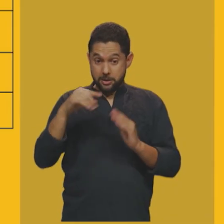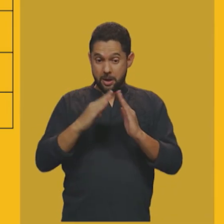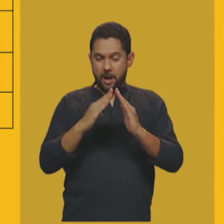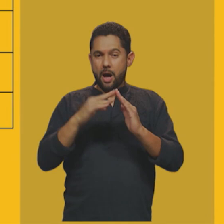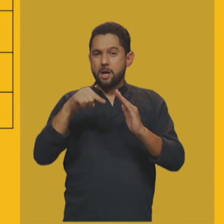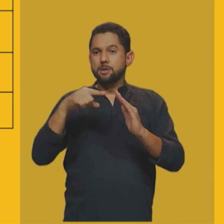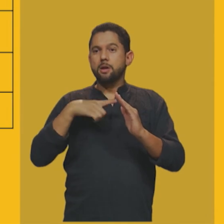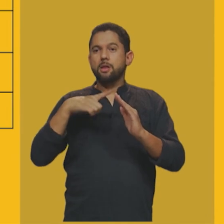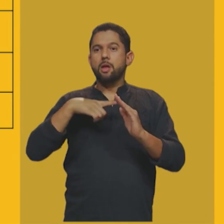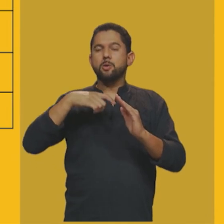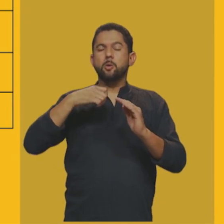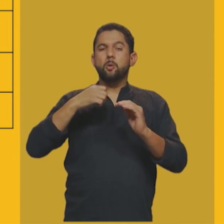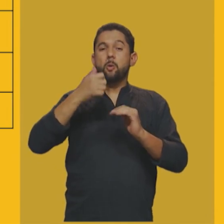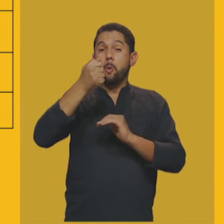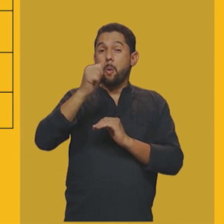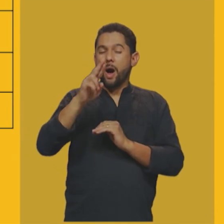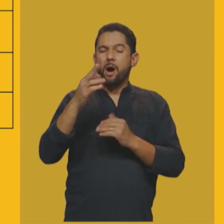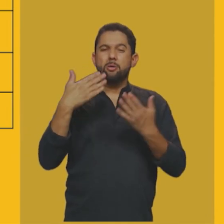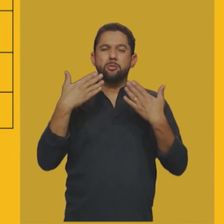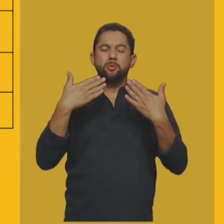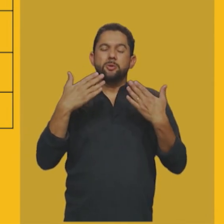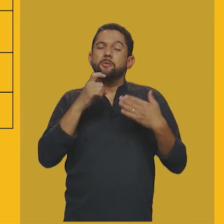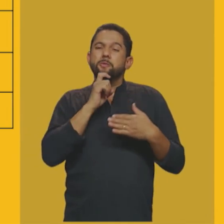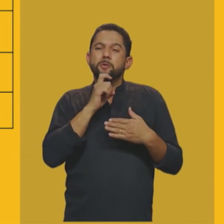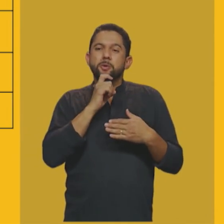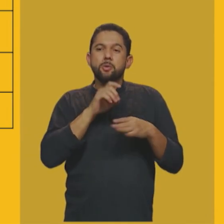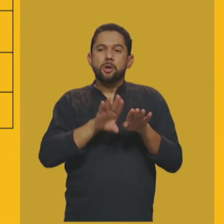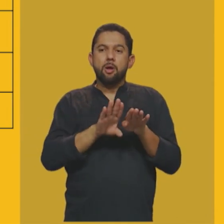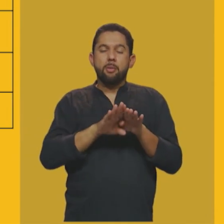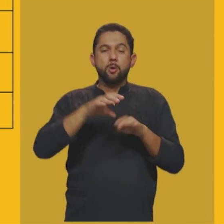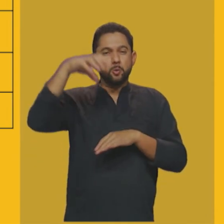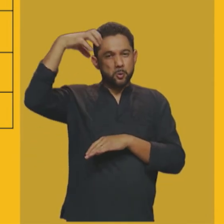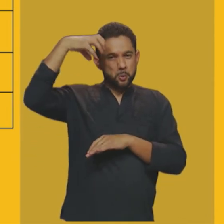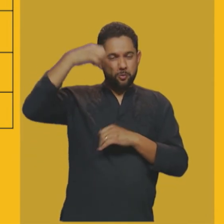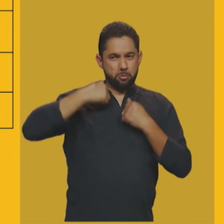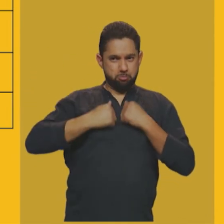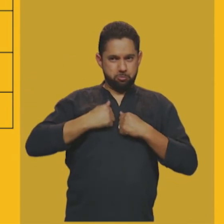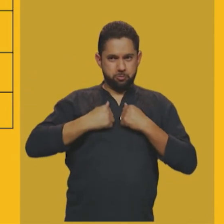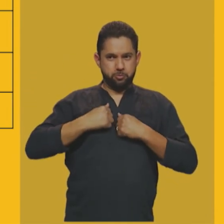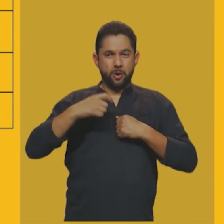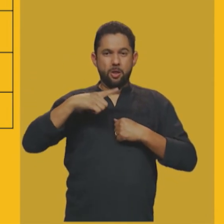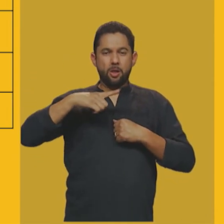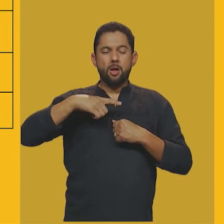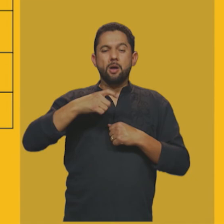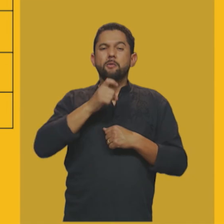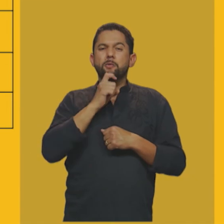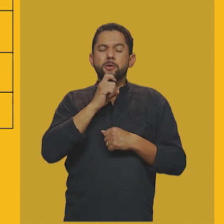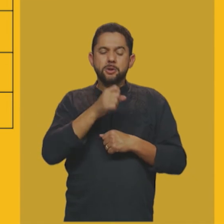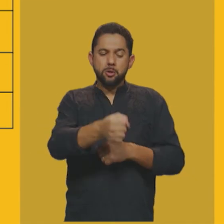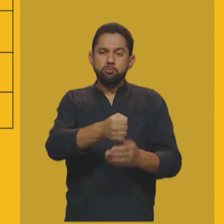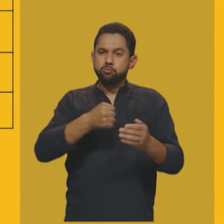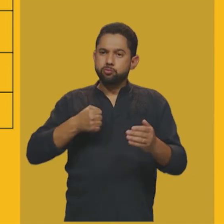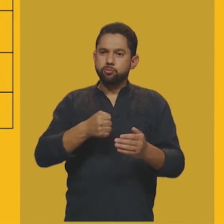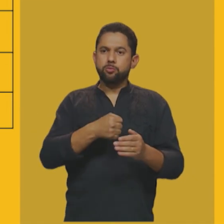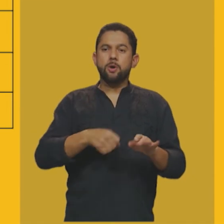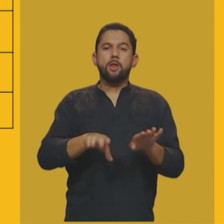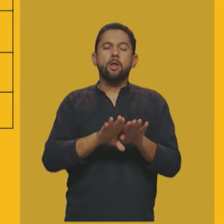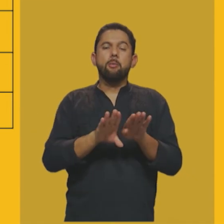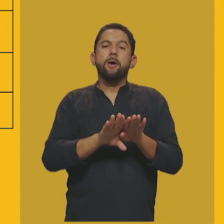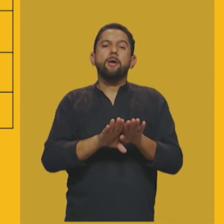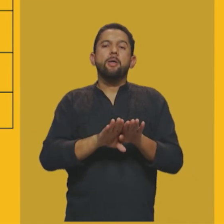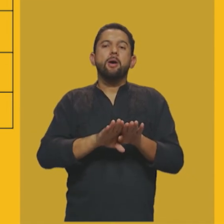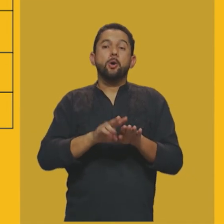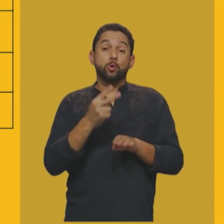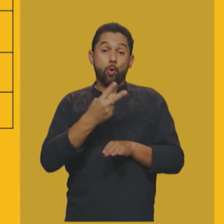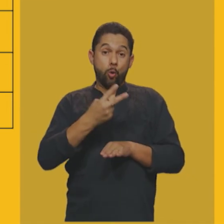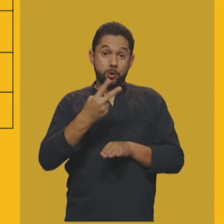ar-condicionado, o chuveiro, freezer, geladeira, lâmpadas. E aí, eu coloquei aí, o exercício coloca, né, a potência em